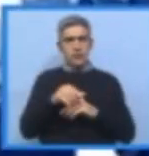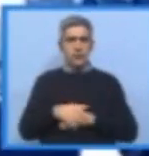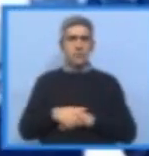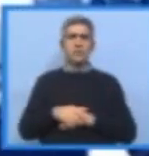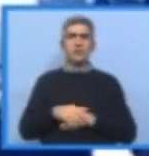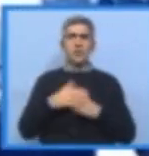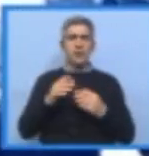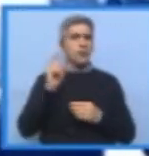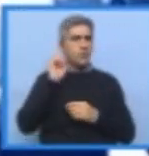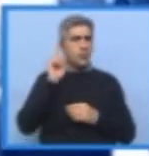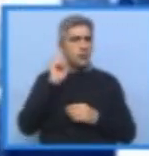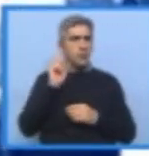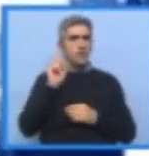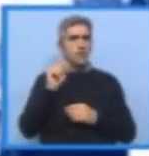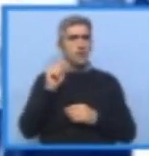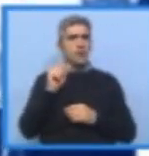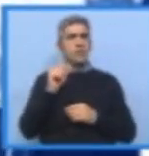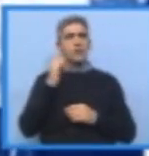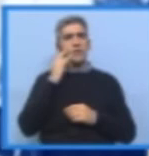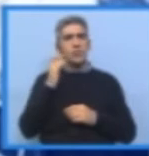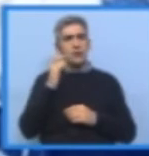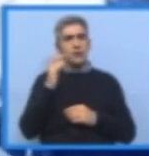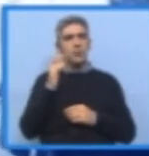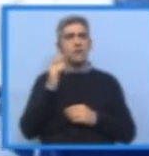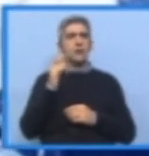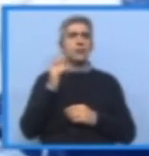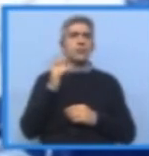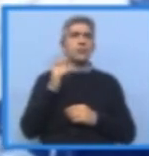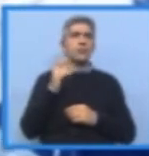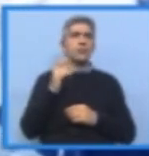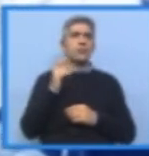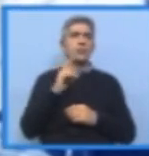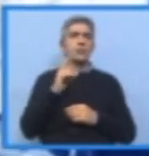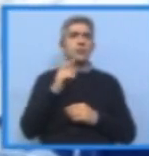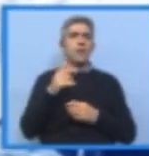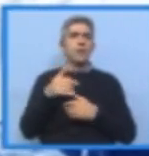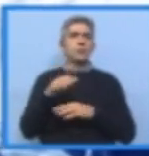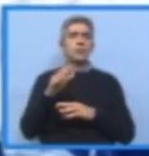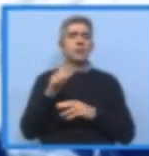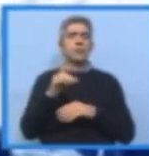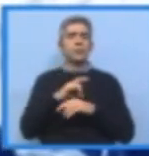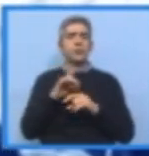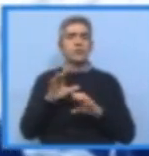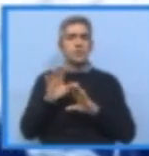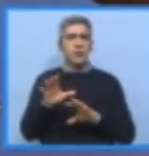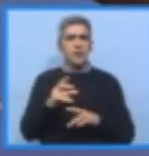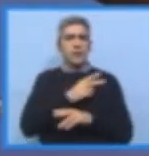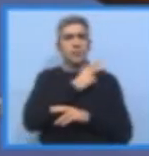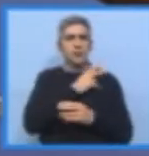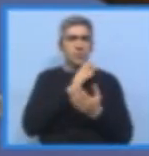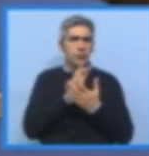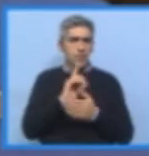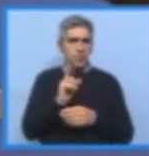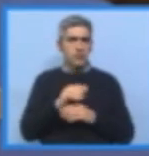é importante tentar não deixar isso nos hospitais e nas faculdades